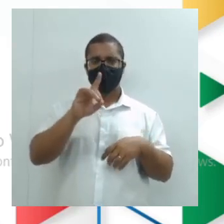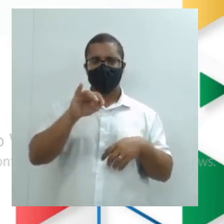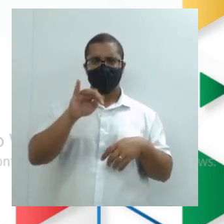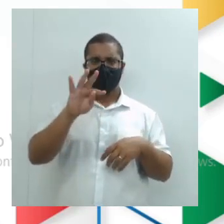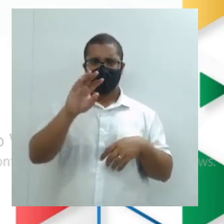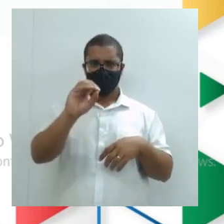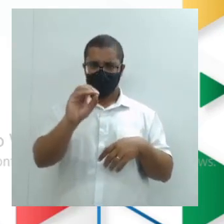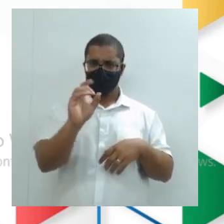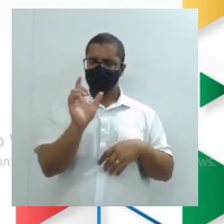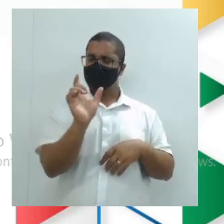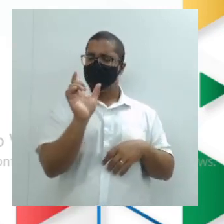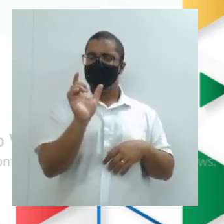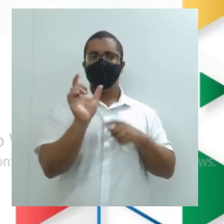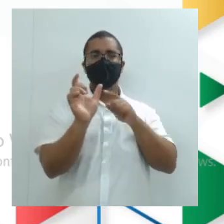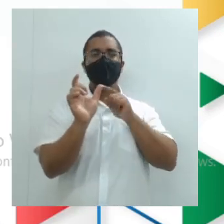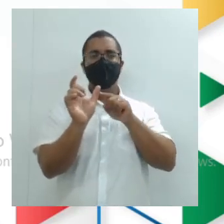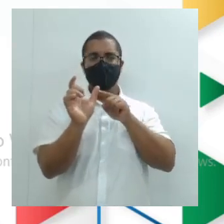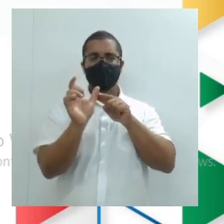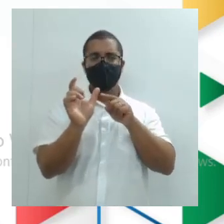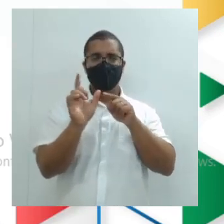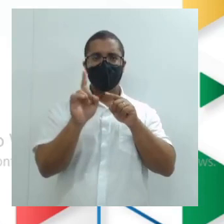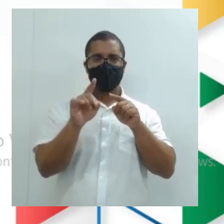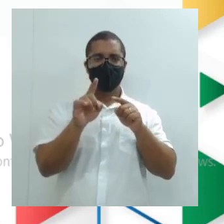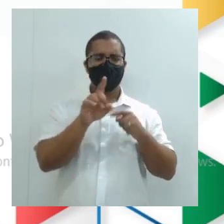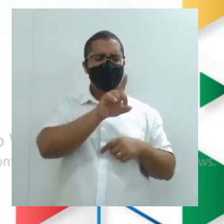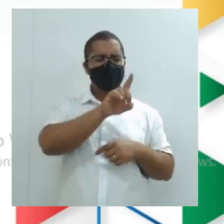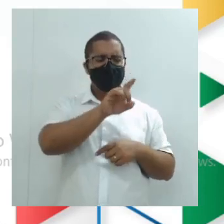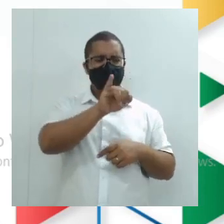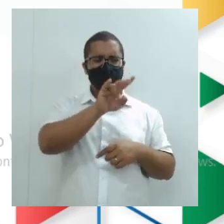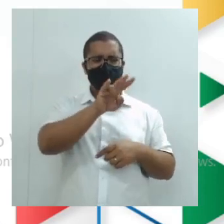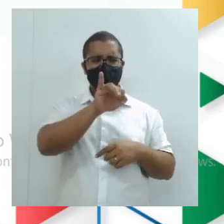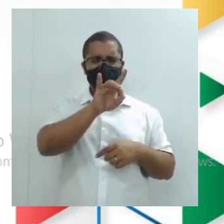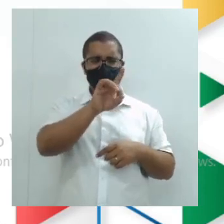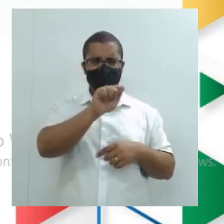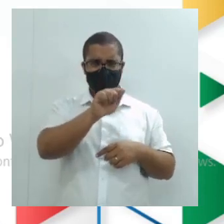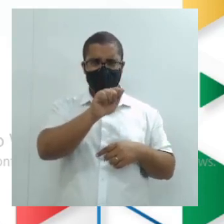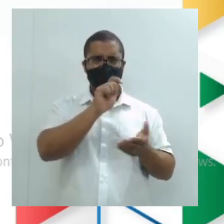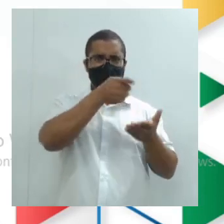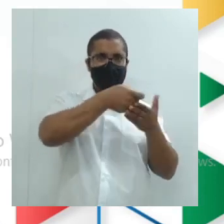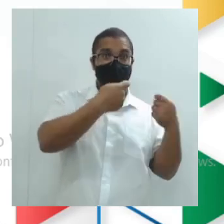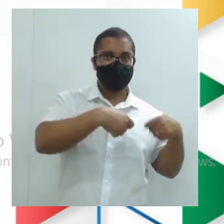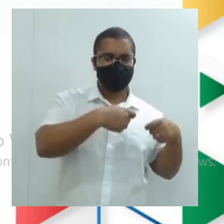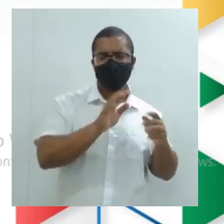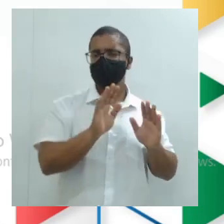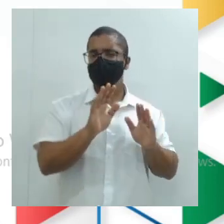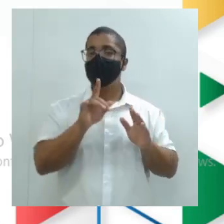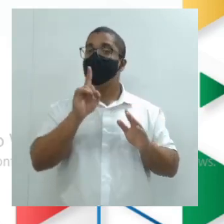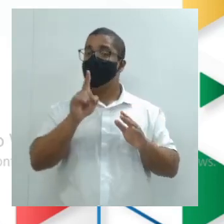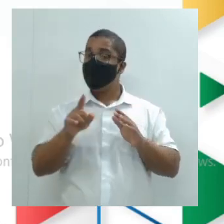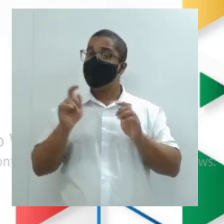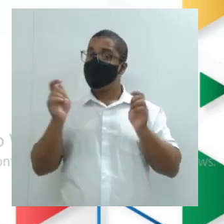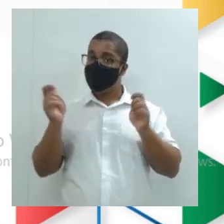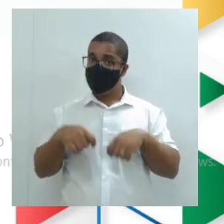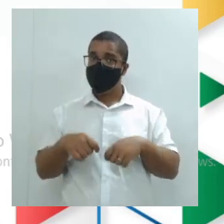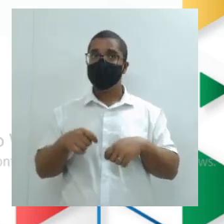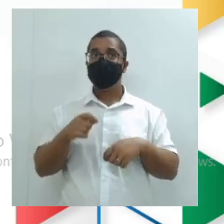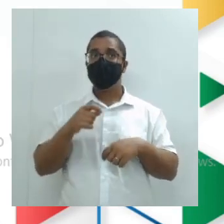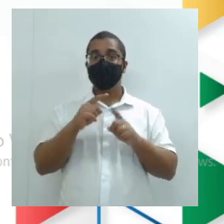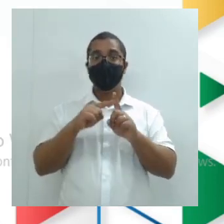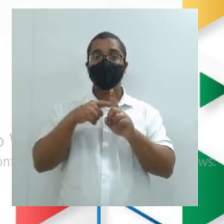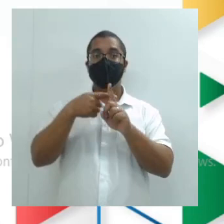liga na palavra. Você não tem uma dívida, você tem um crédito. Tem a mais R$